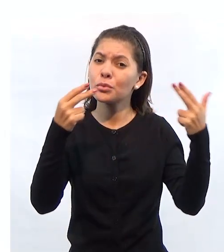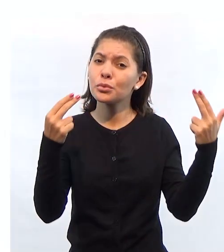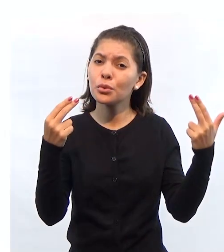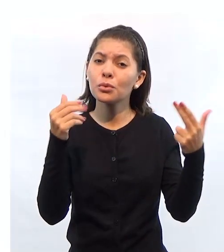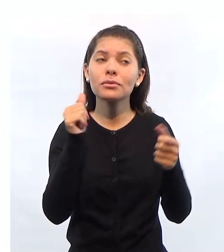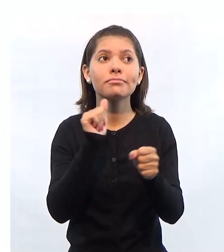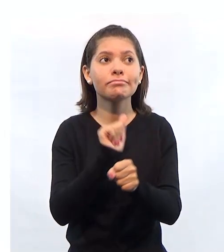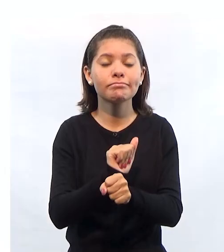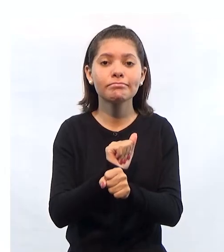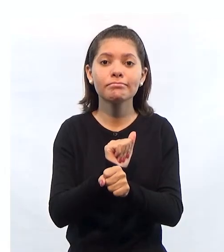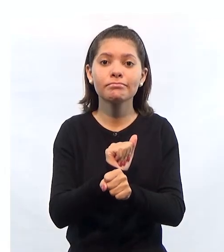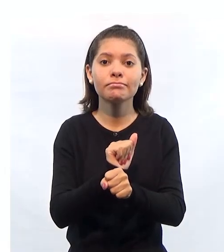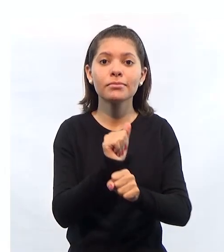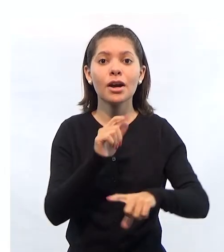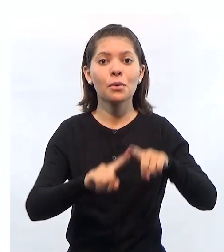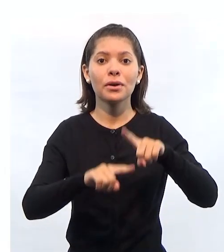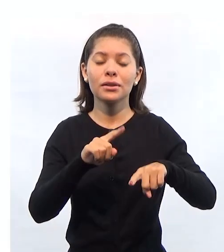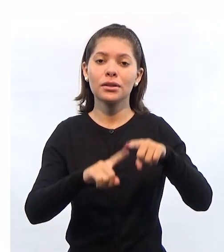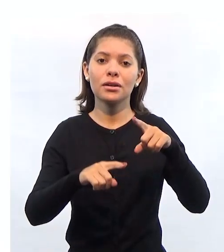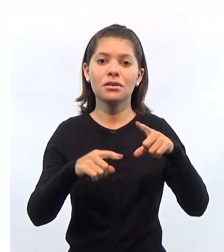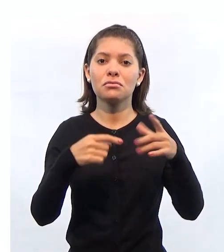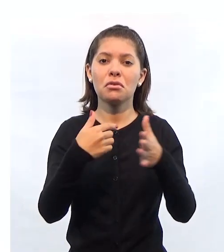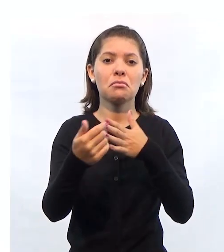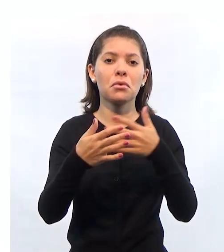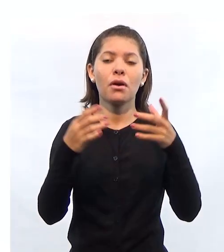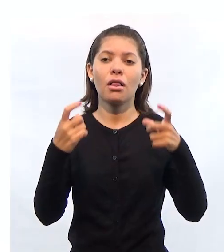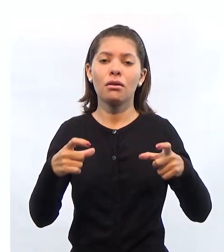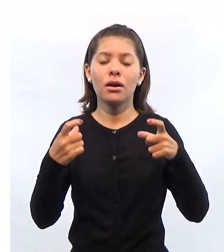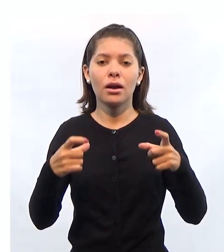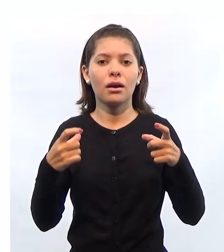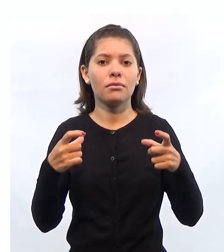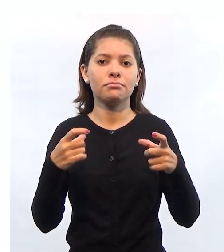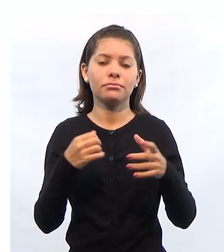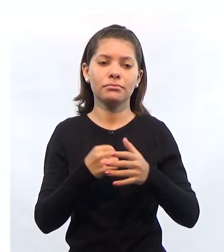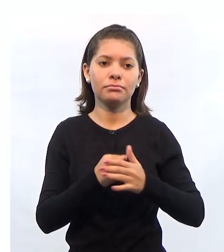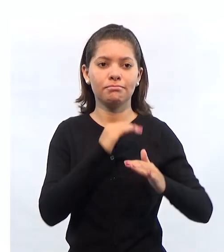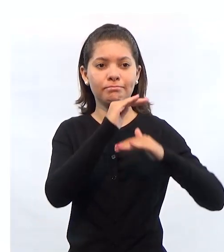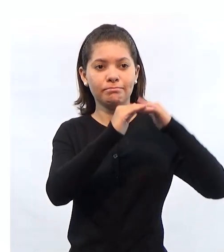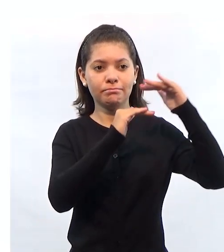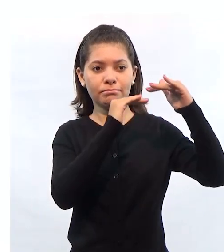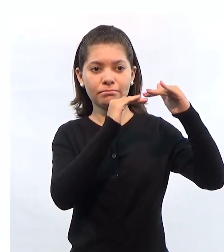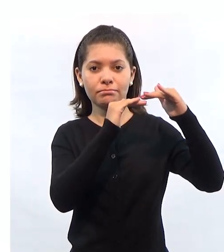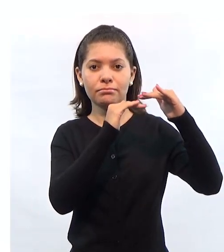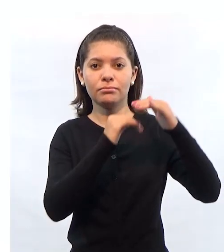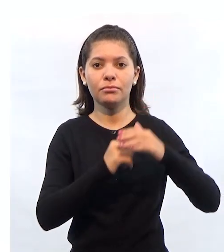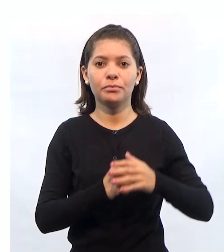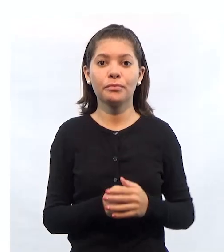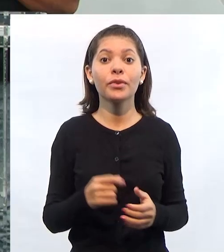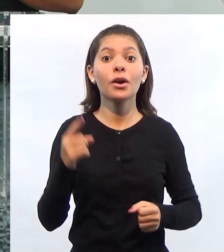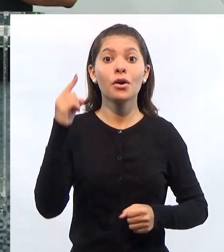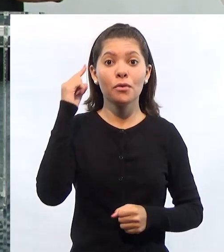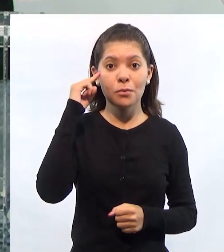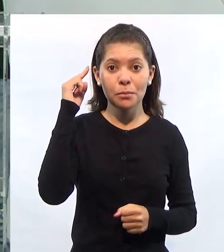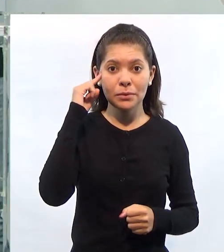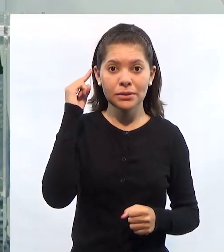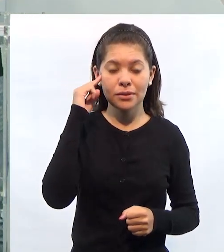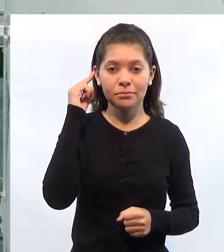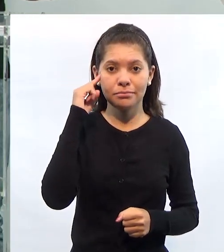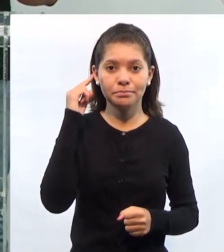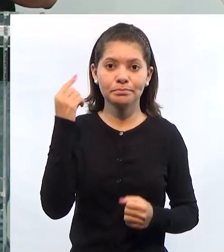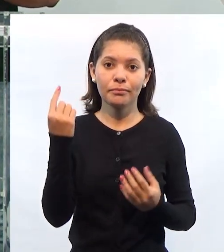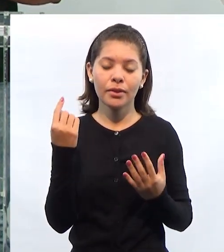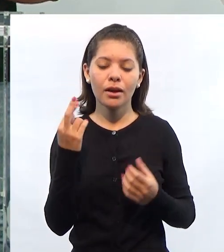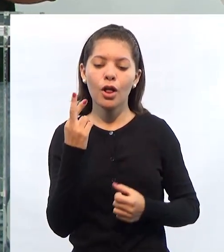outros aguardando em algum lugar o desvio a oportunidade de serem processados. Vamos pensar aqui